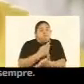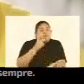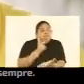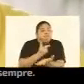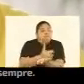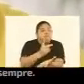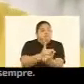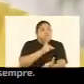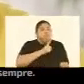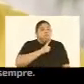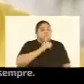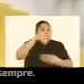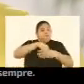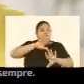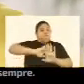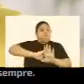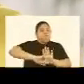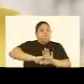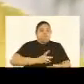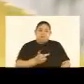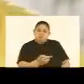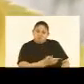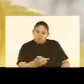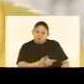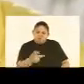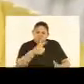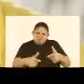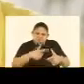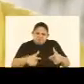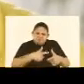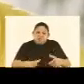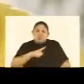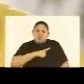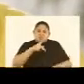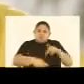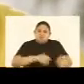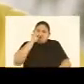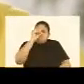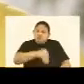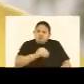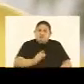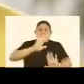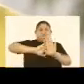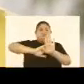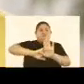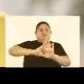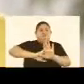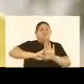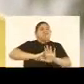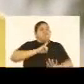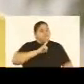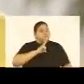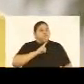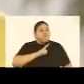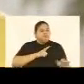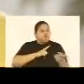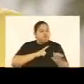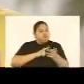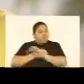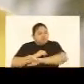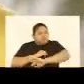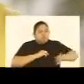dos responsáveis pelos problemas de sempre. Mas entre este presente de descaso ou esta política disfarçada de